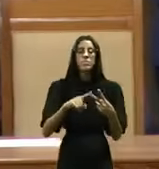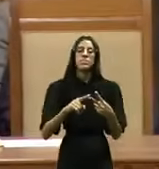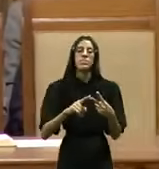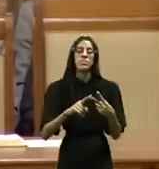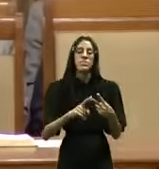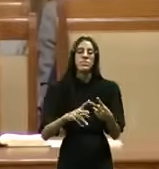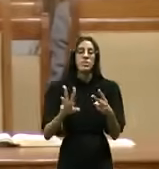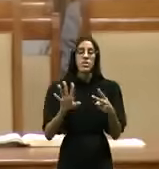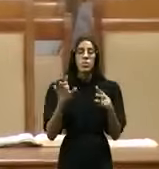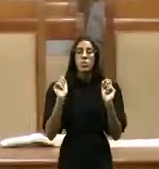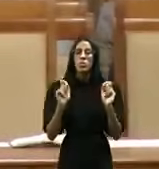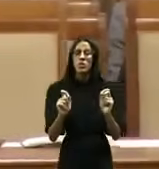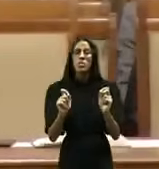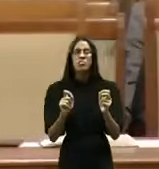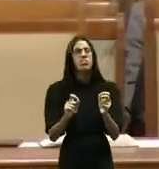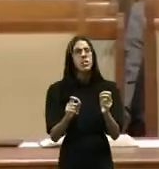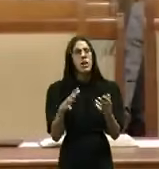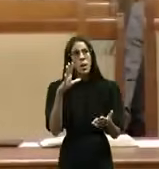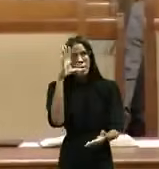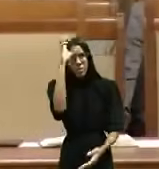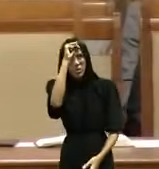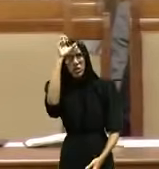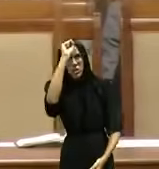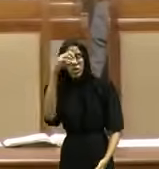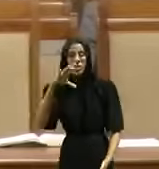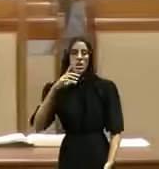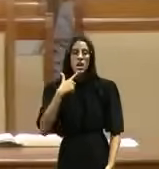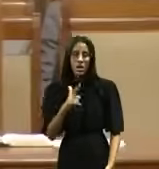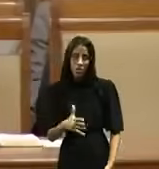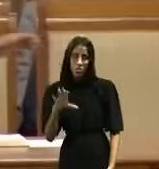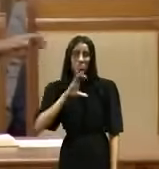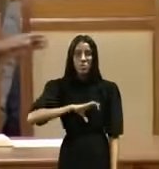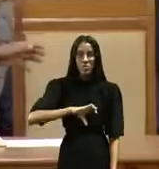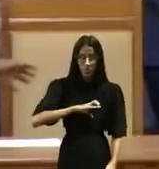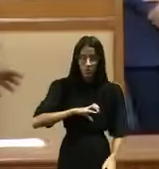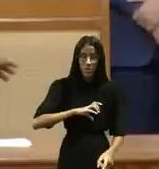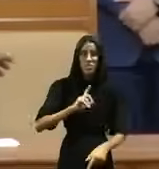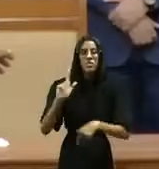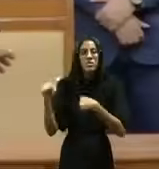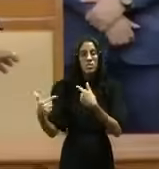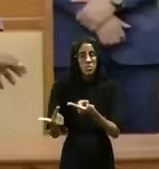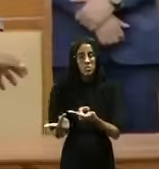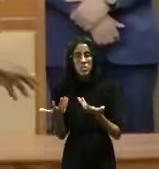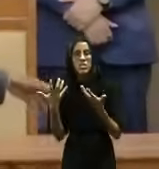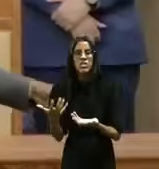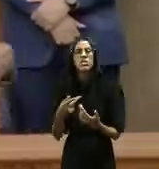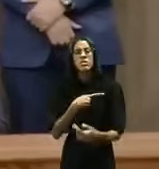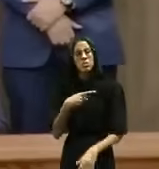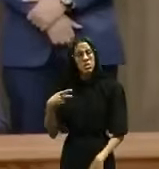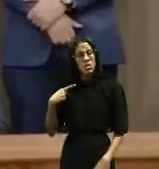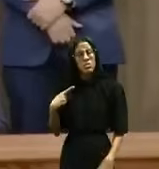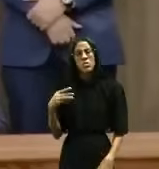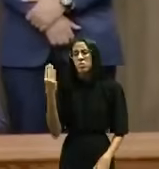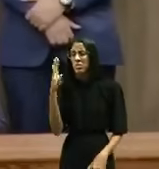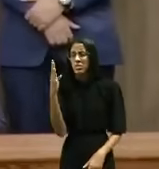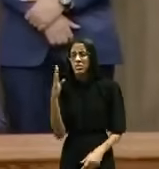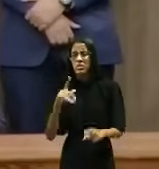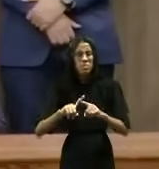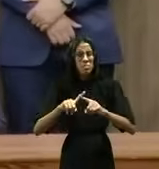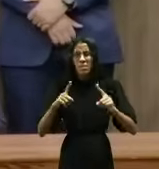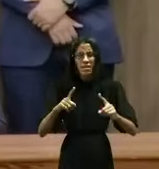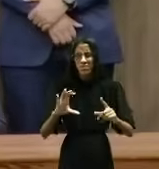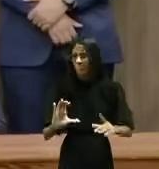Batista mas ele mesmo não queria ele não queria não foi da ideia dele e ele começou a